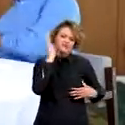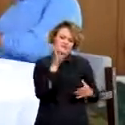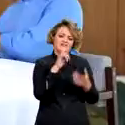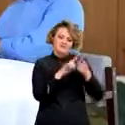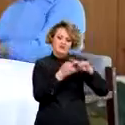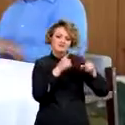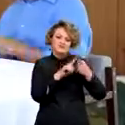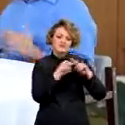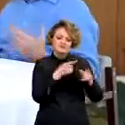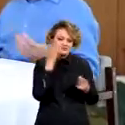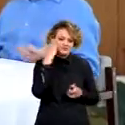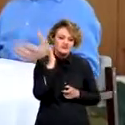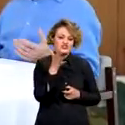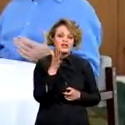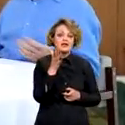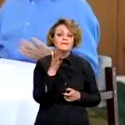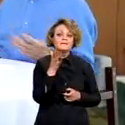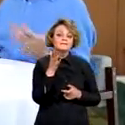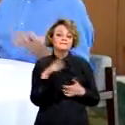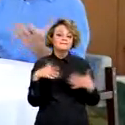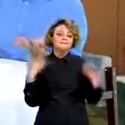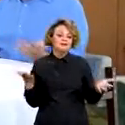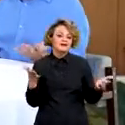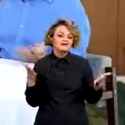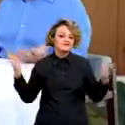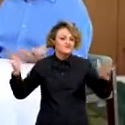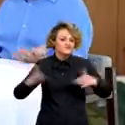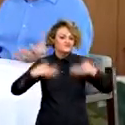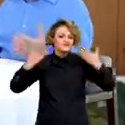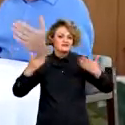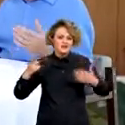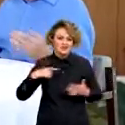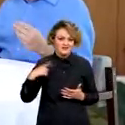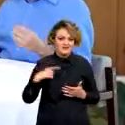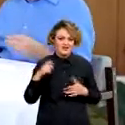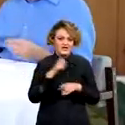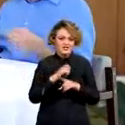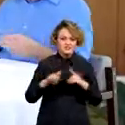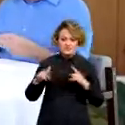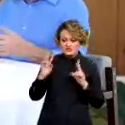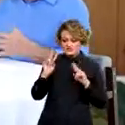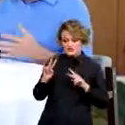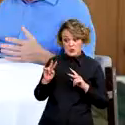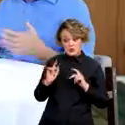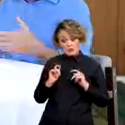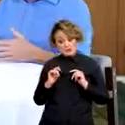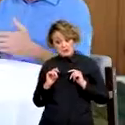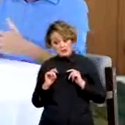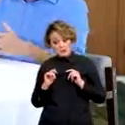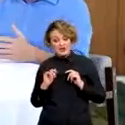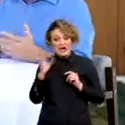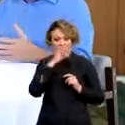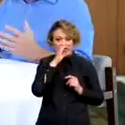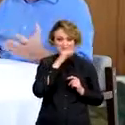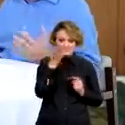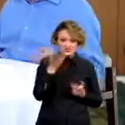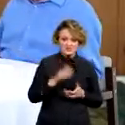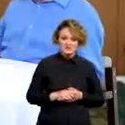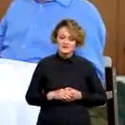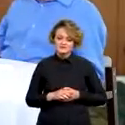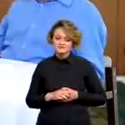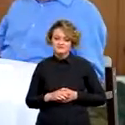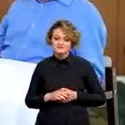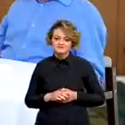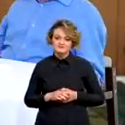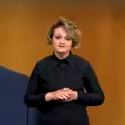negociações que estavam acontecendo, mas teve uma certa surpresa da sociedade que a coisa passou de uma maneira tão rápida não, e tão...